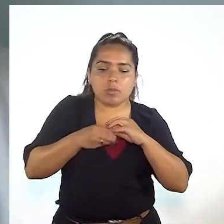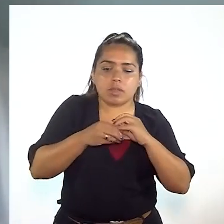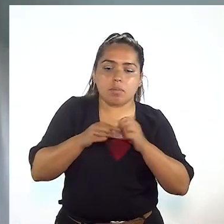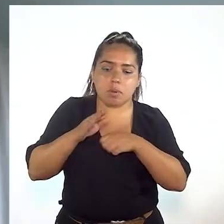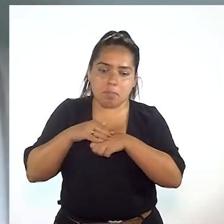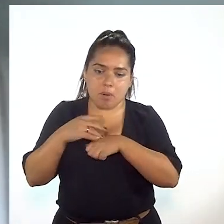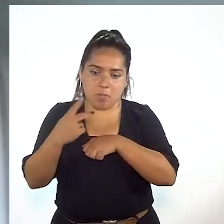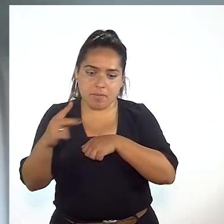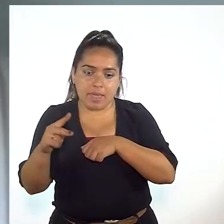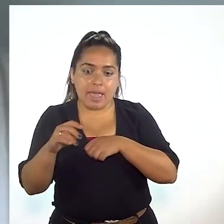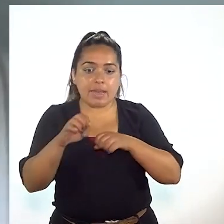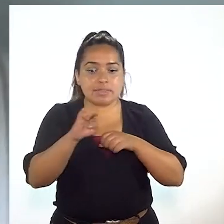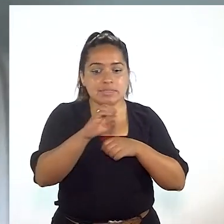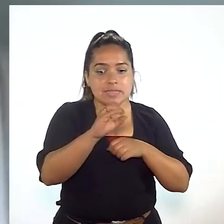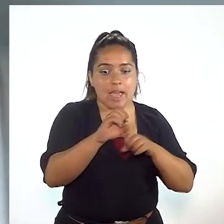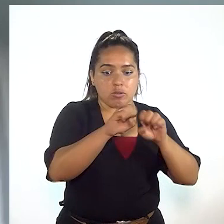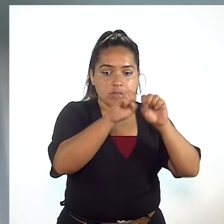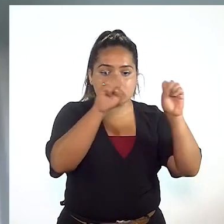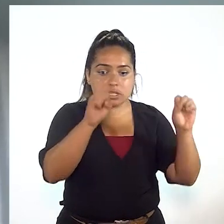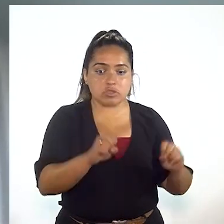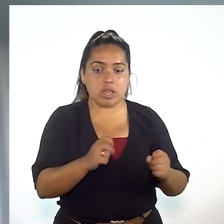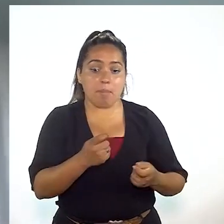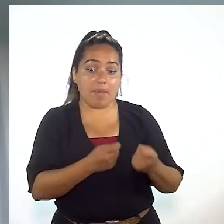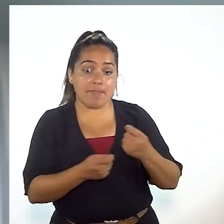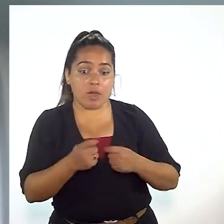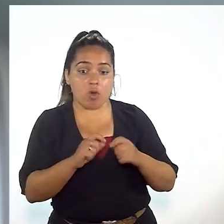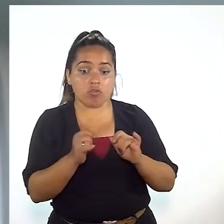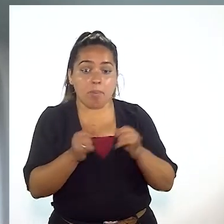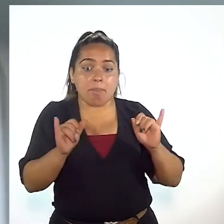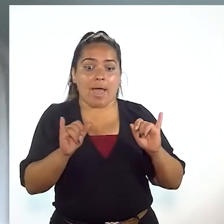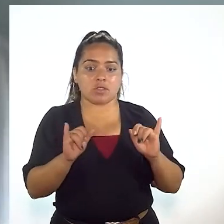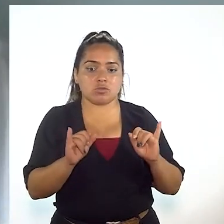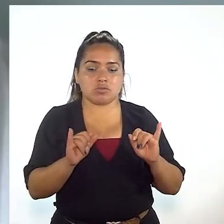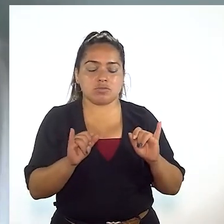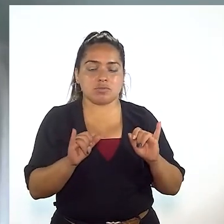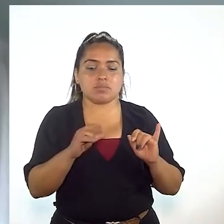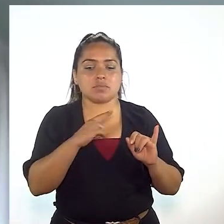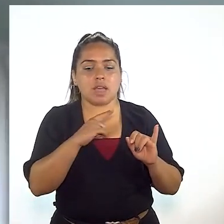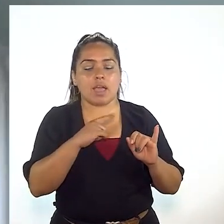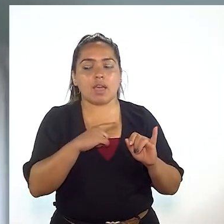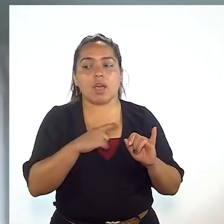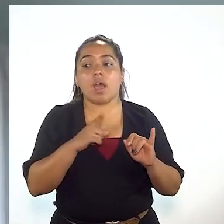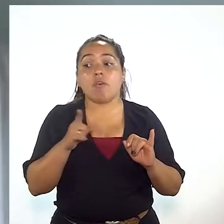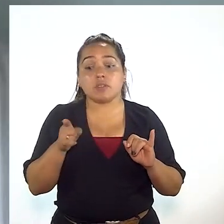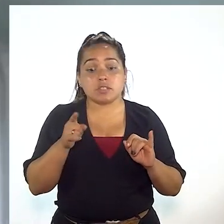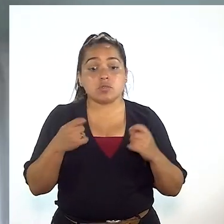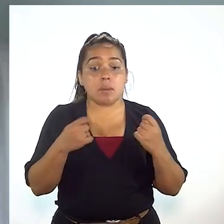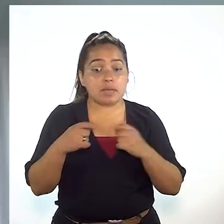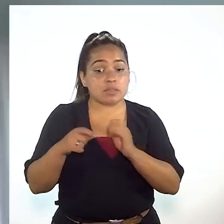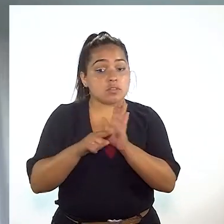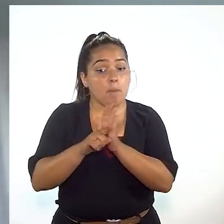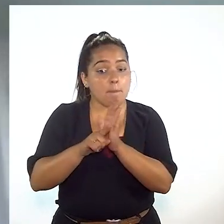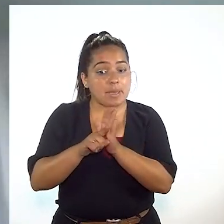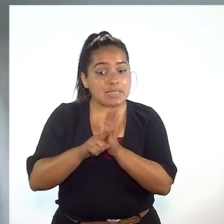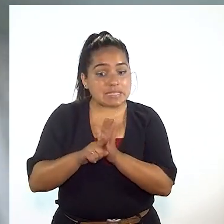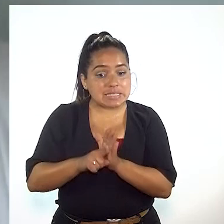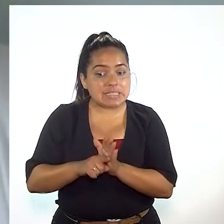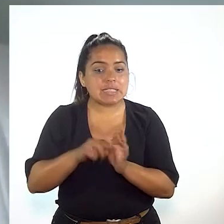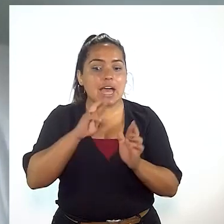aceleração, editais, redes, enfim, o que eles têm feito aí para contribuir para esse ecossistema dos negócios de impacto.